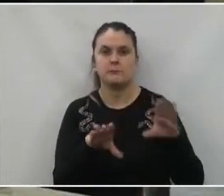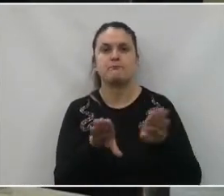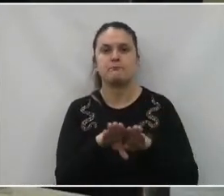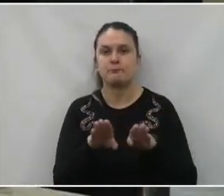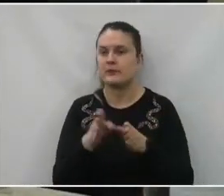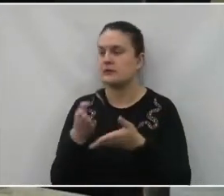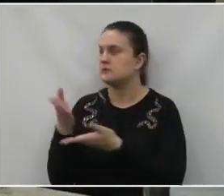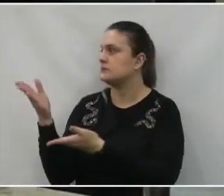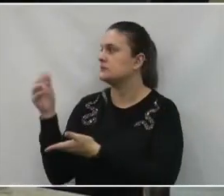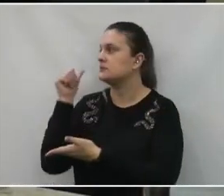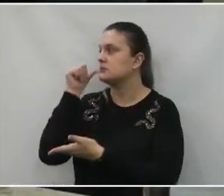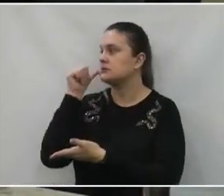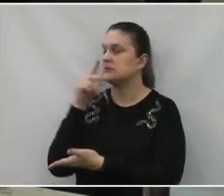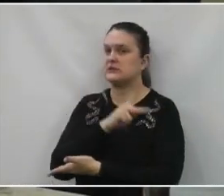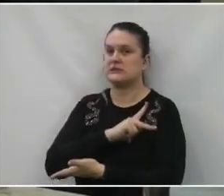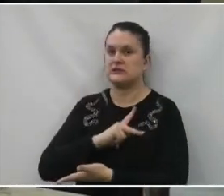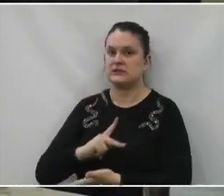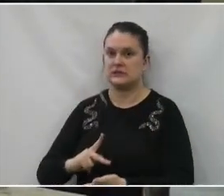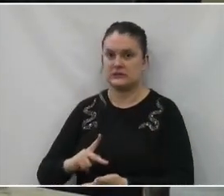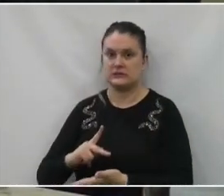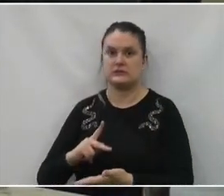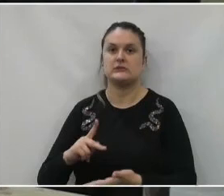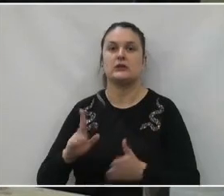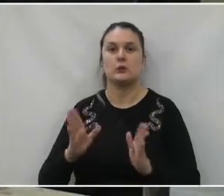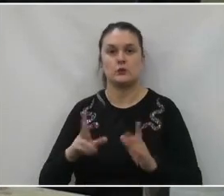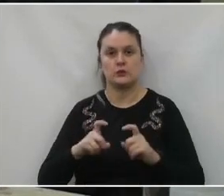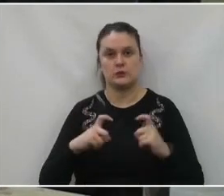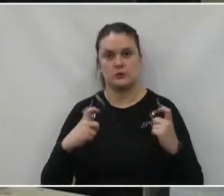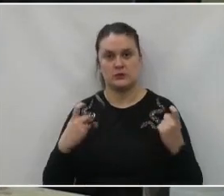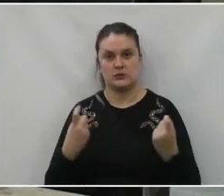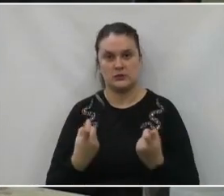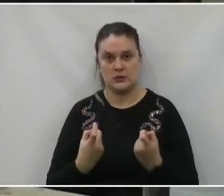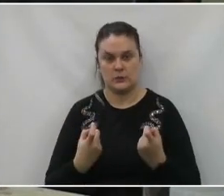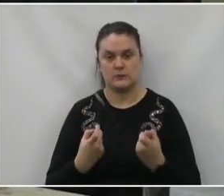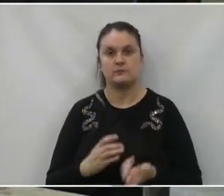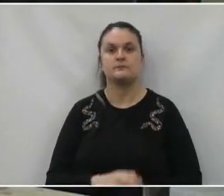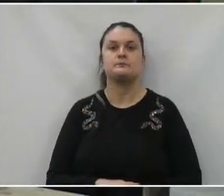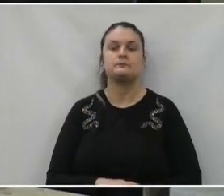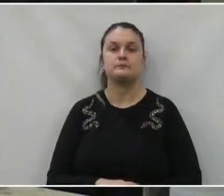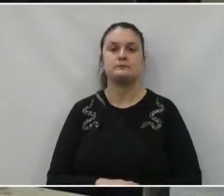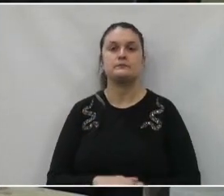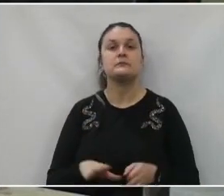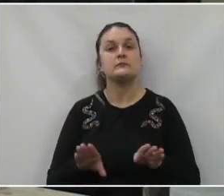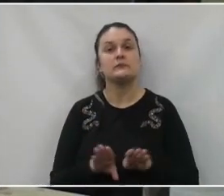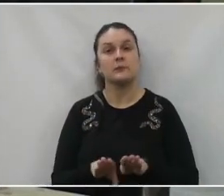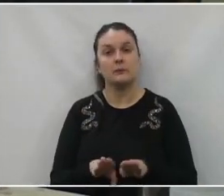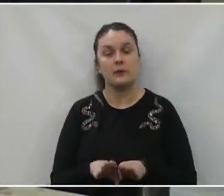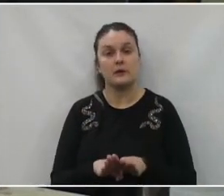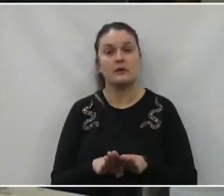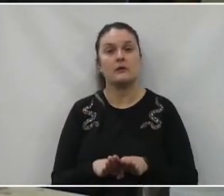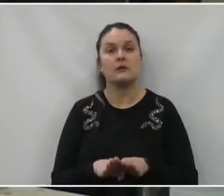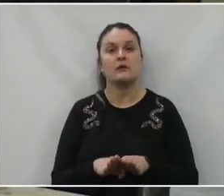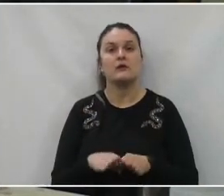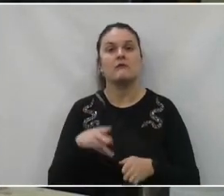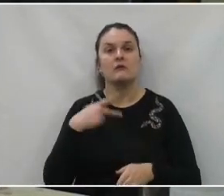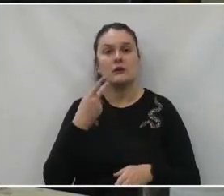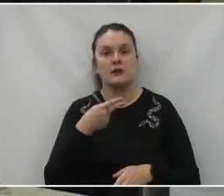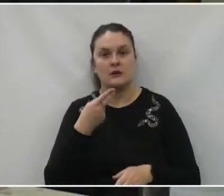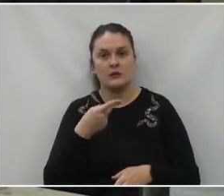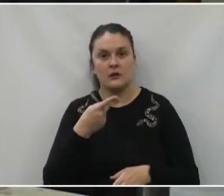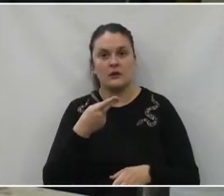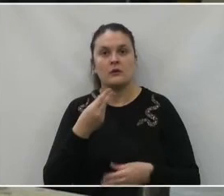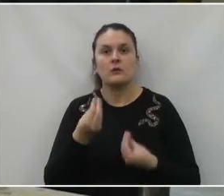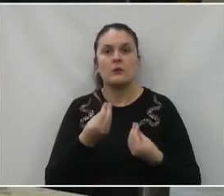nossa presidente pela condução brilhante da reunião da sessão de hoje. Assim como também falar um pouco